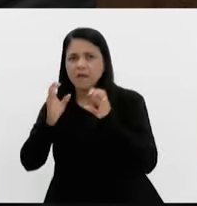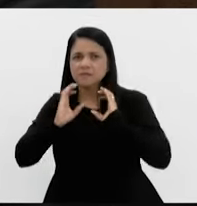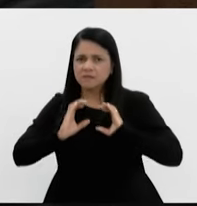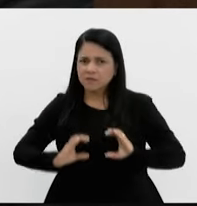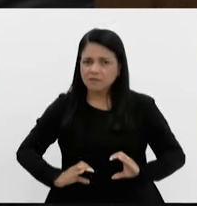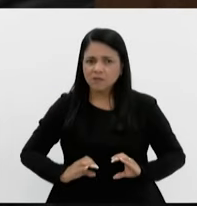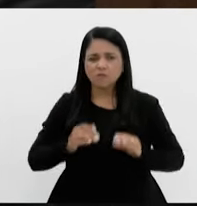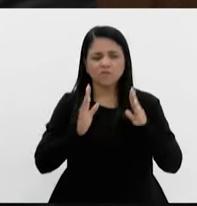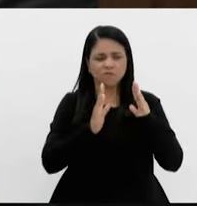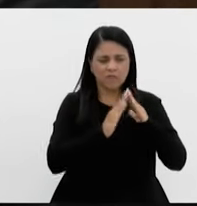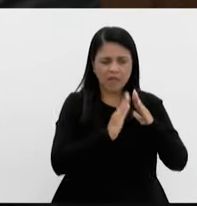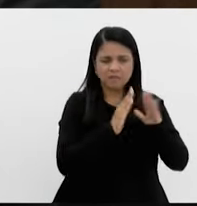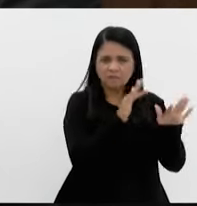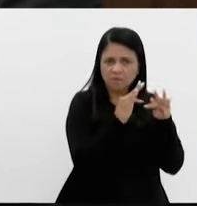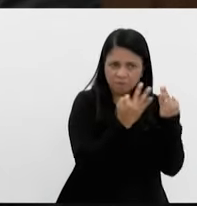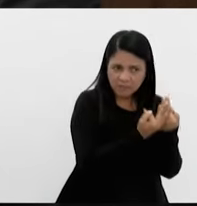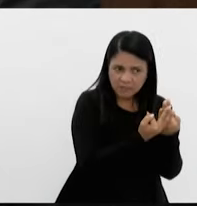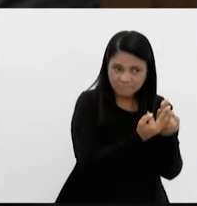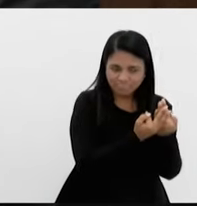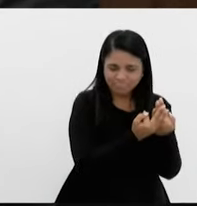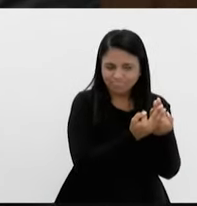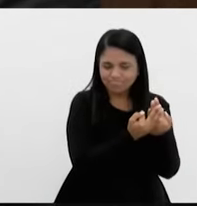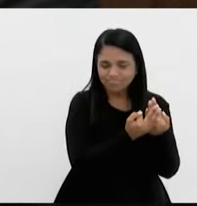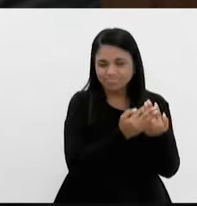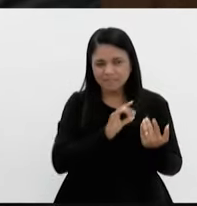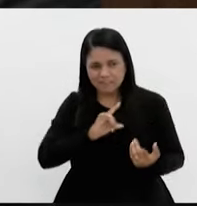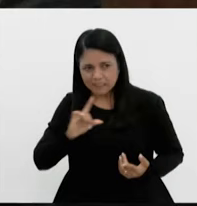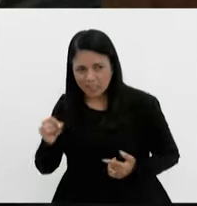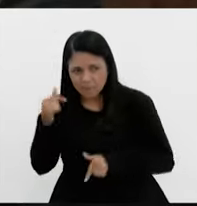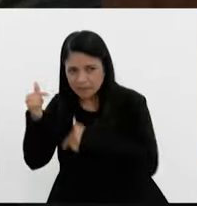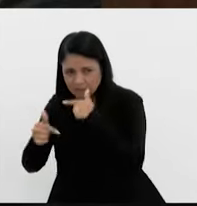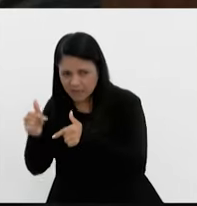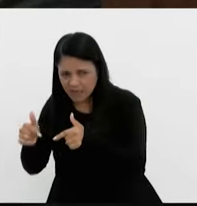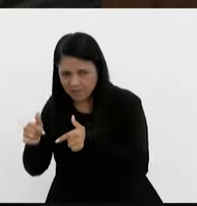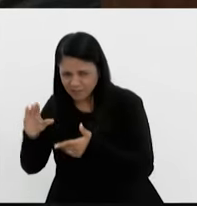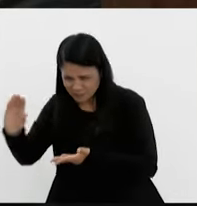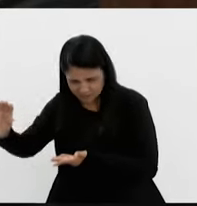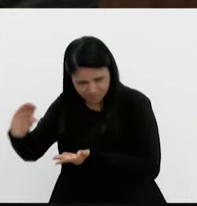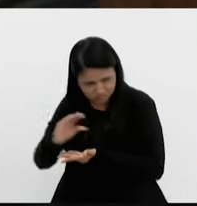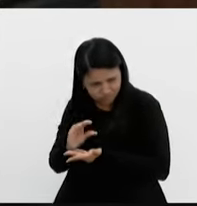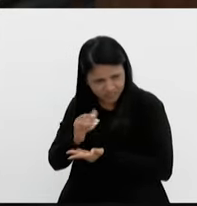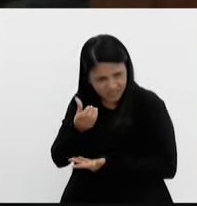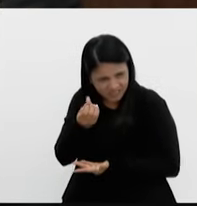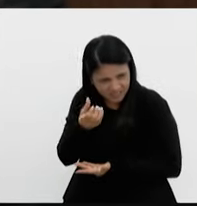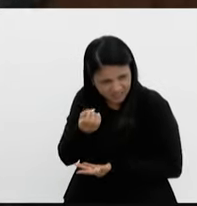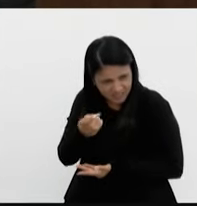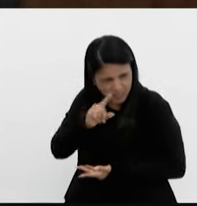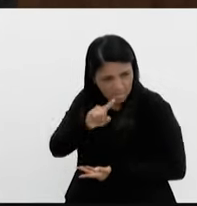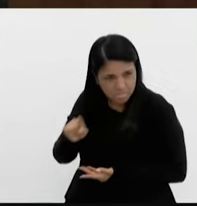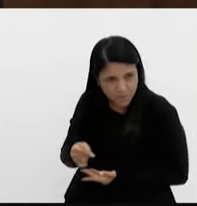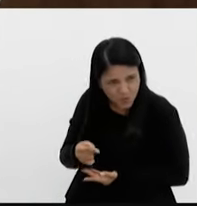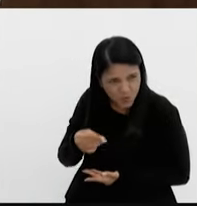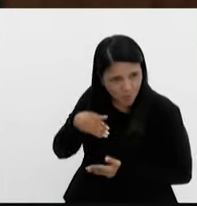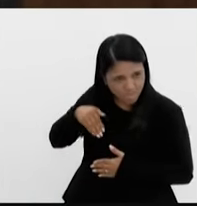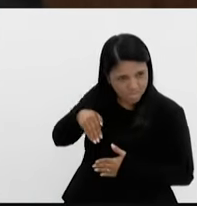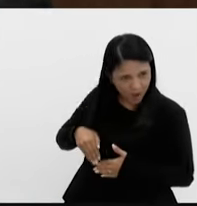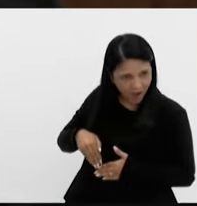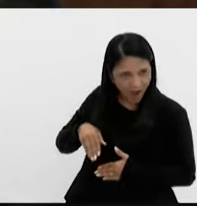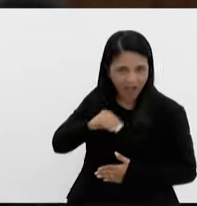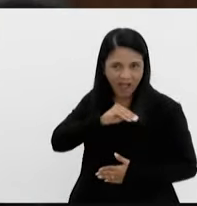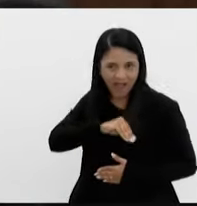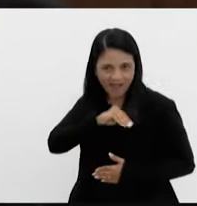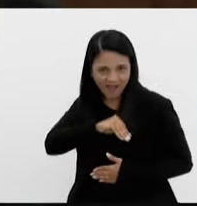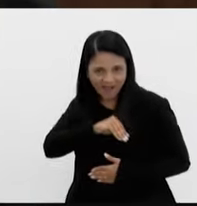em casa eu duvido que você bote no bolso r$ 60.000 por mês como a família a mulher a